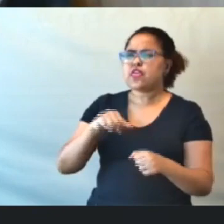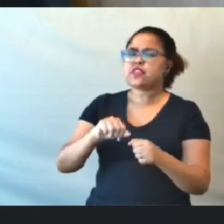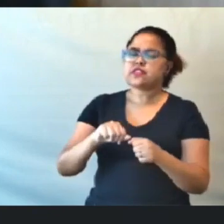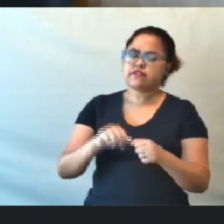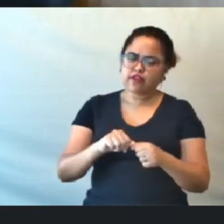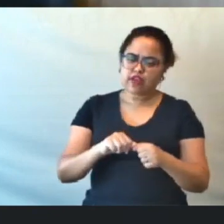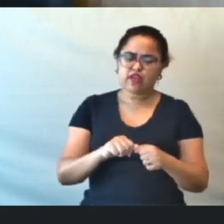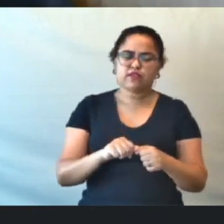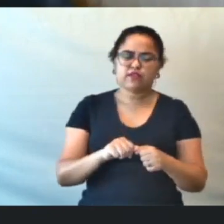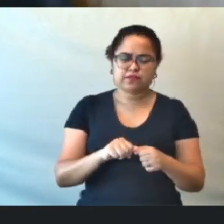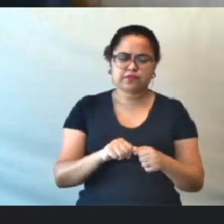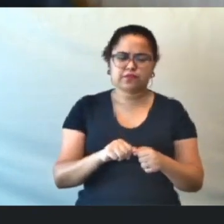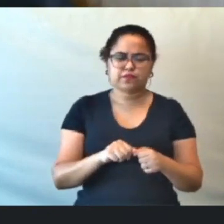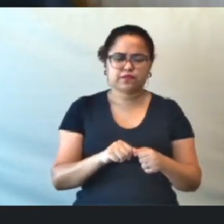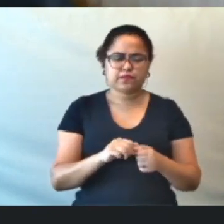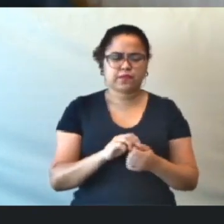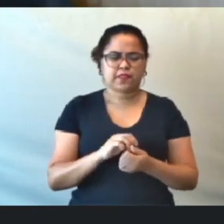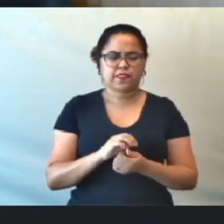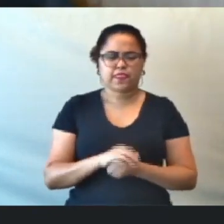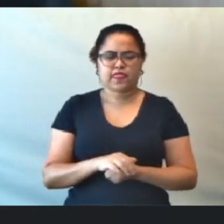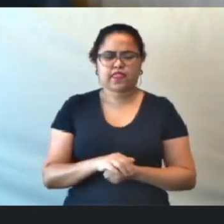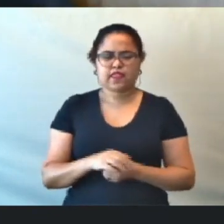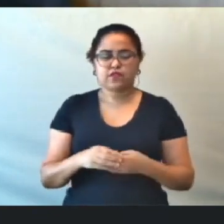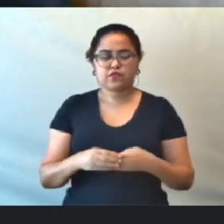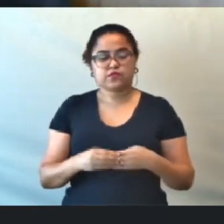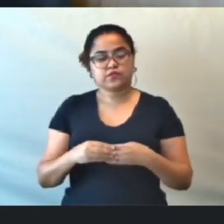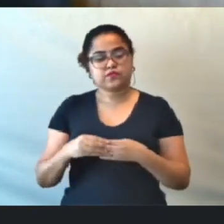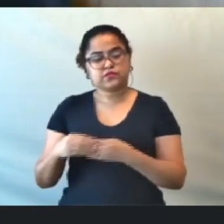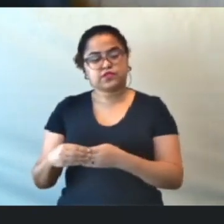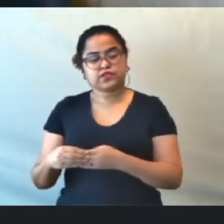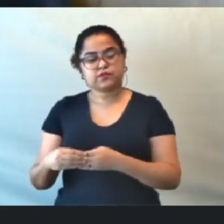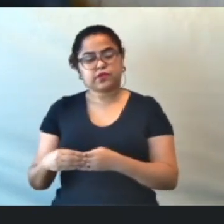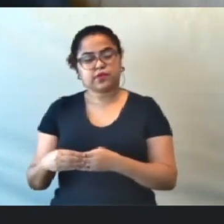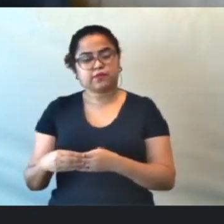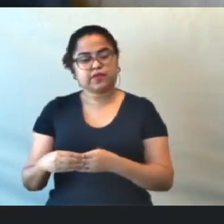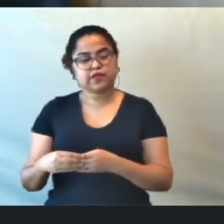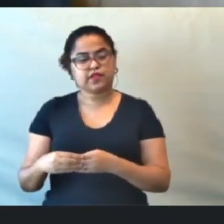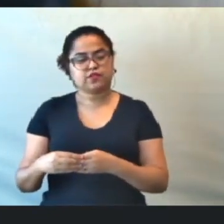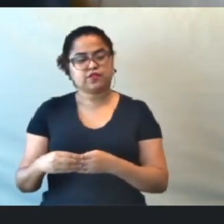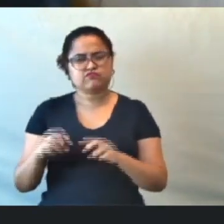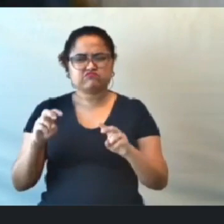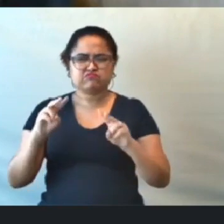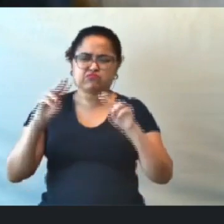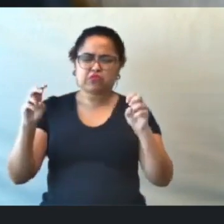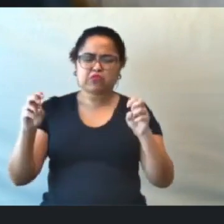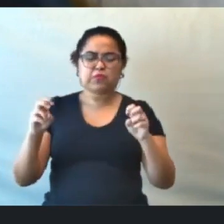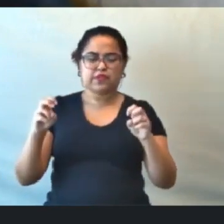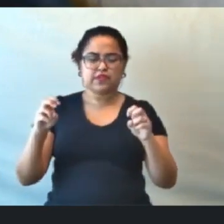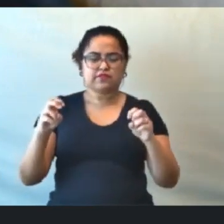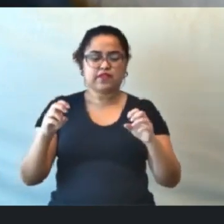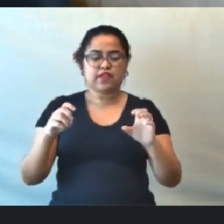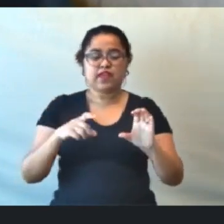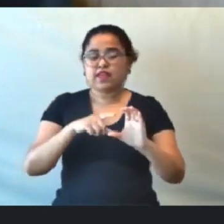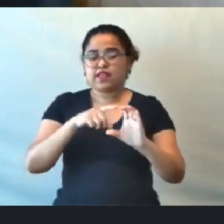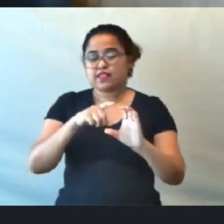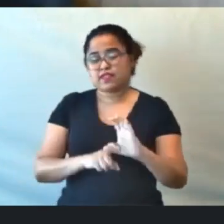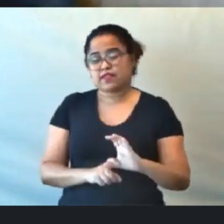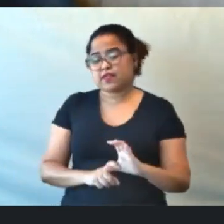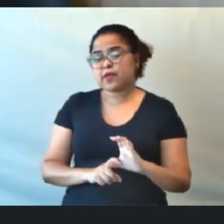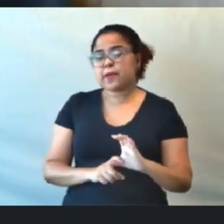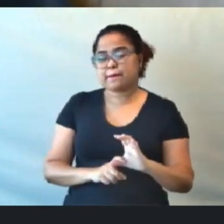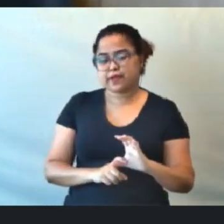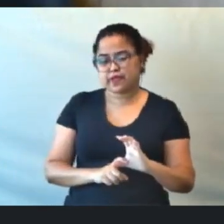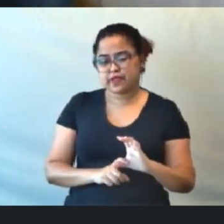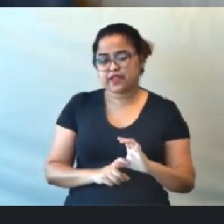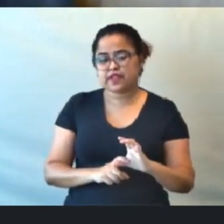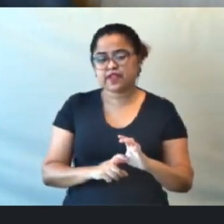os encaminhamentos feitos a respeito disso dependem das condições contratuais, que nós não conhecemos e